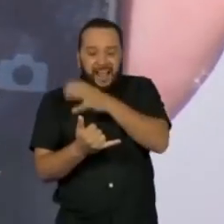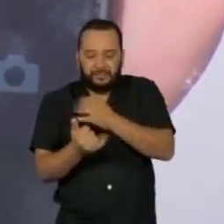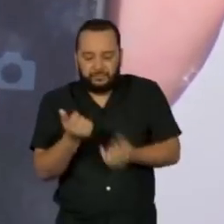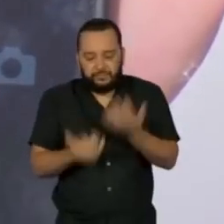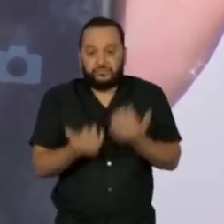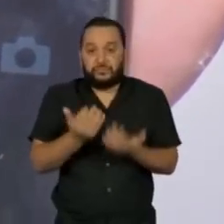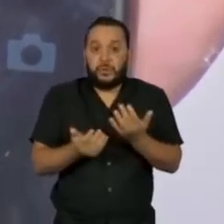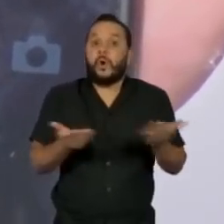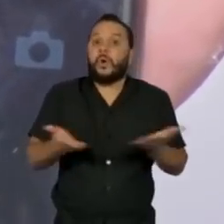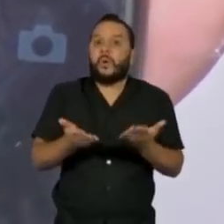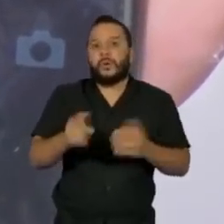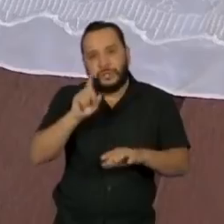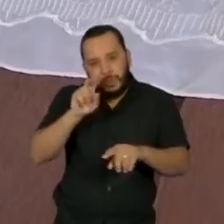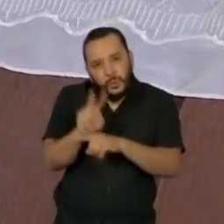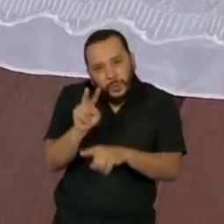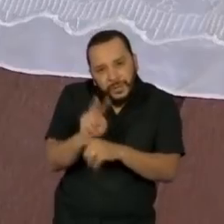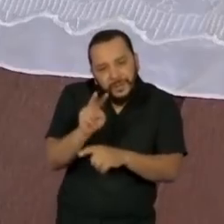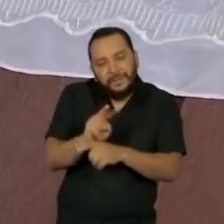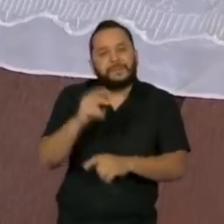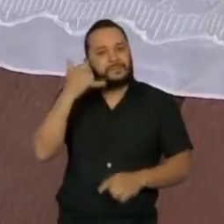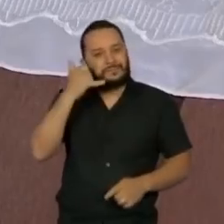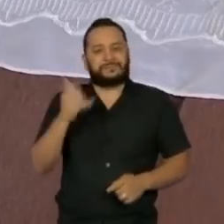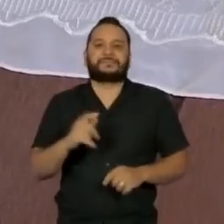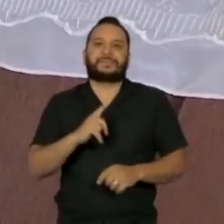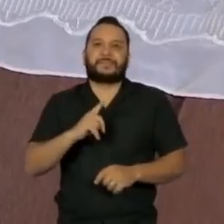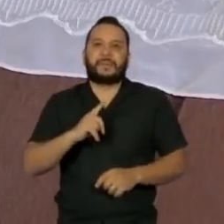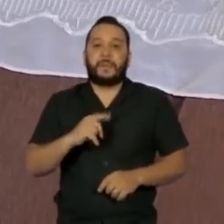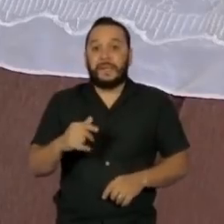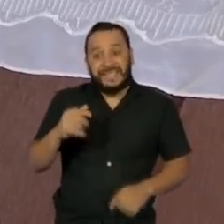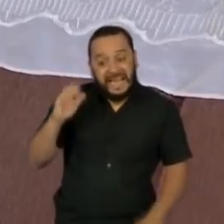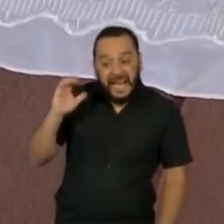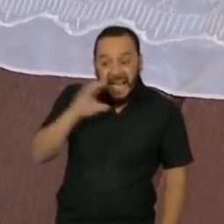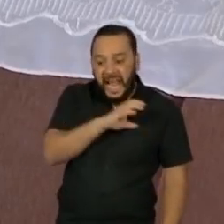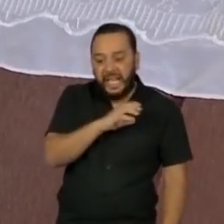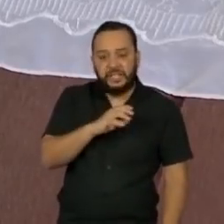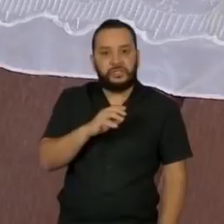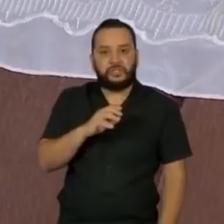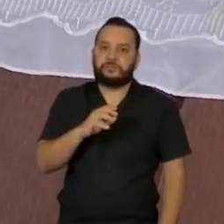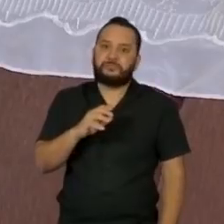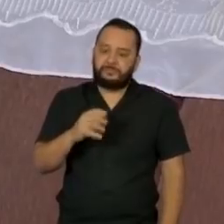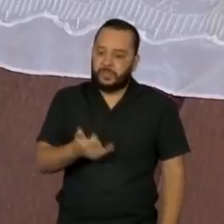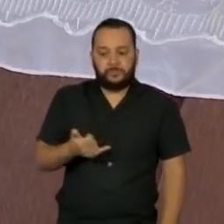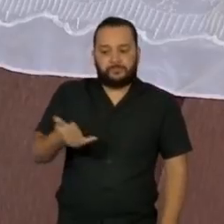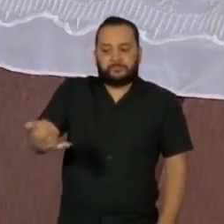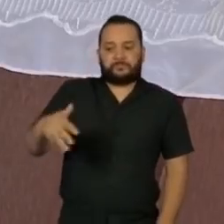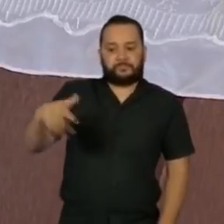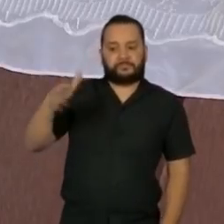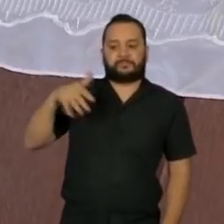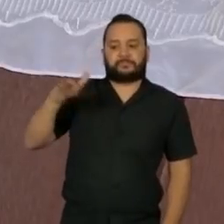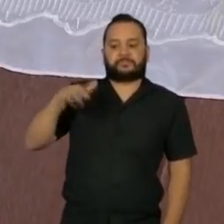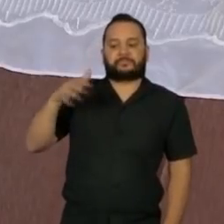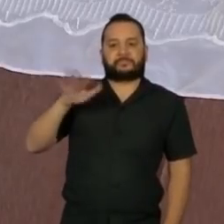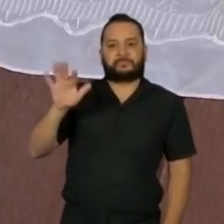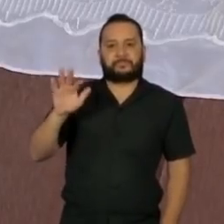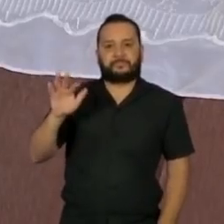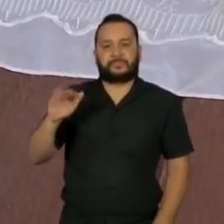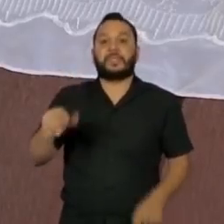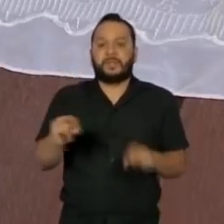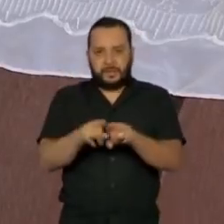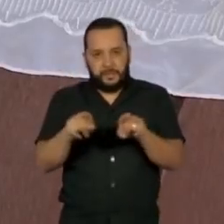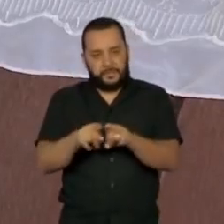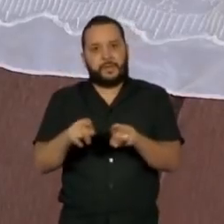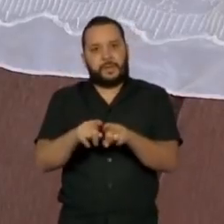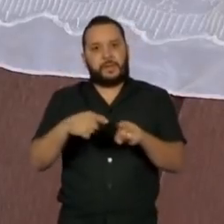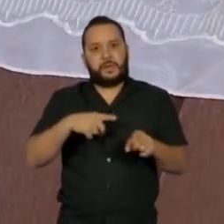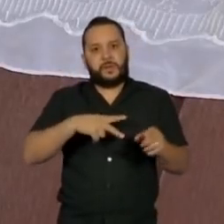cuidado com o novo smartphone. Se eu esquentar muito, eu deixo ele de lado, isso é fato, né? No carregador, eu procuro